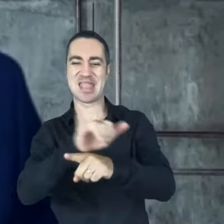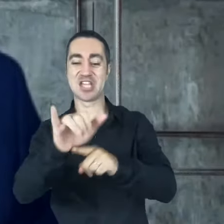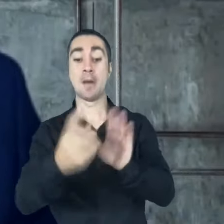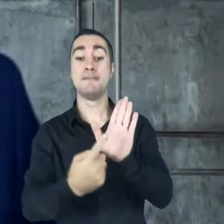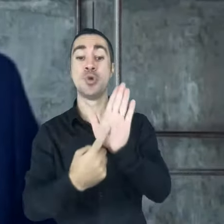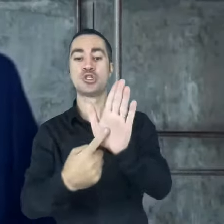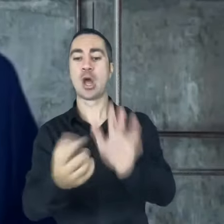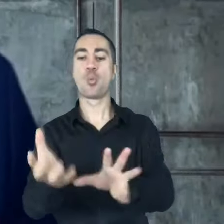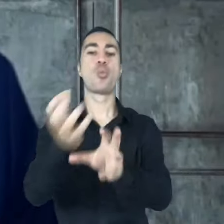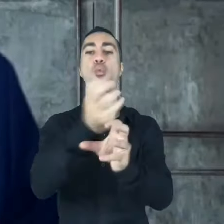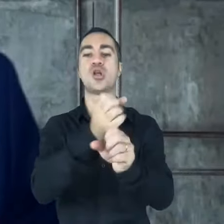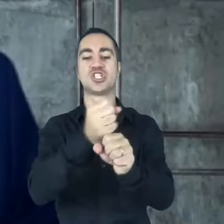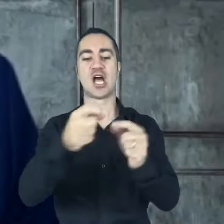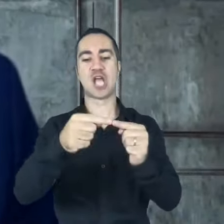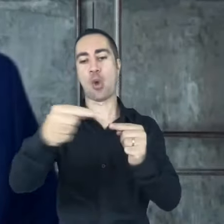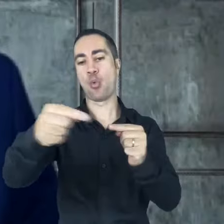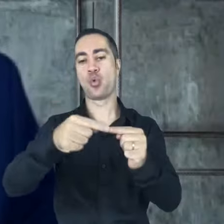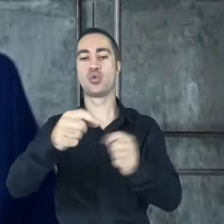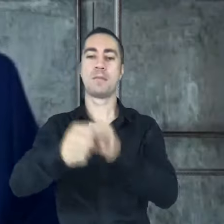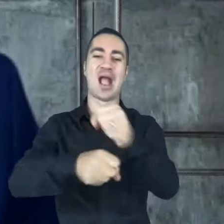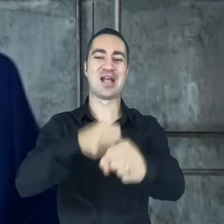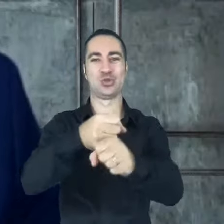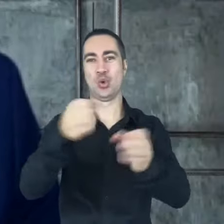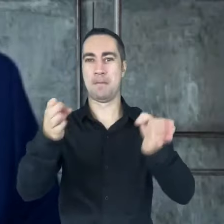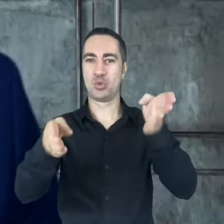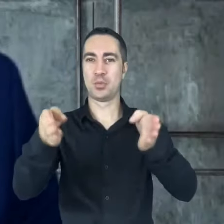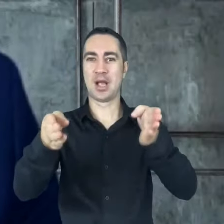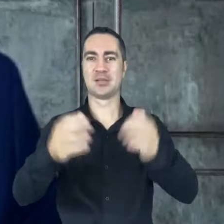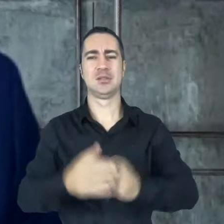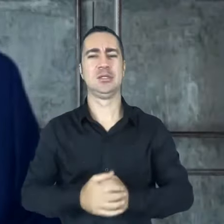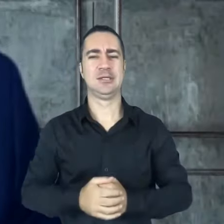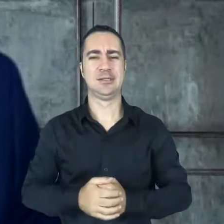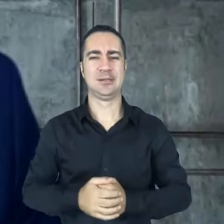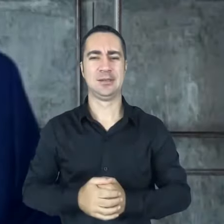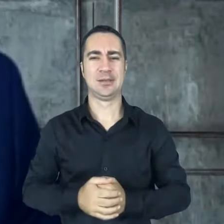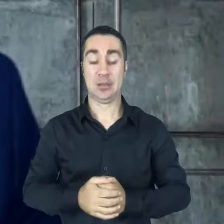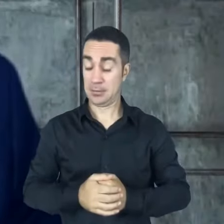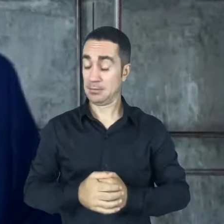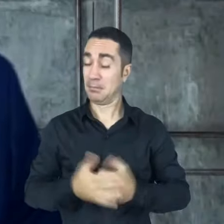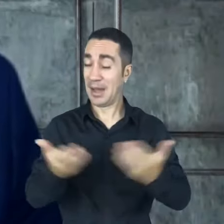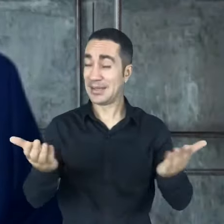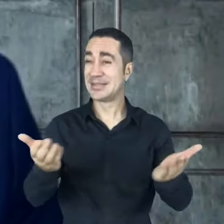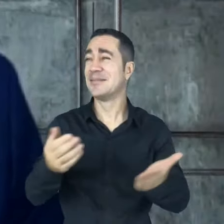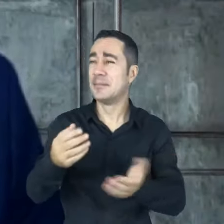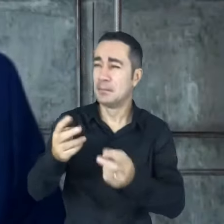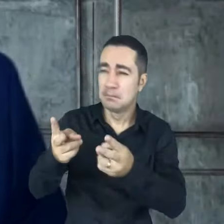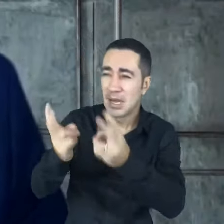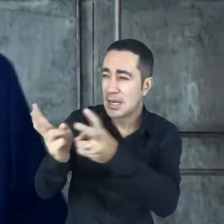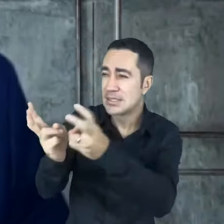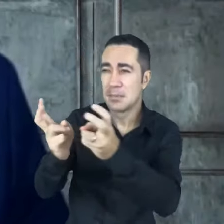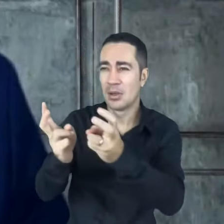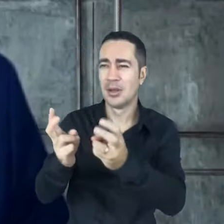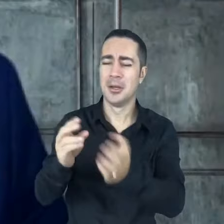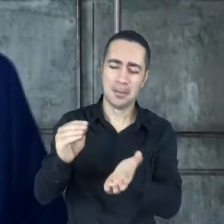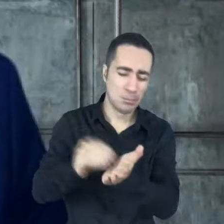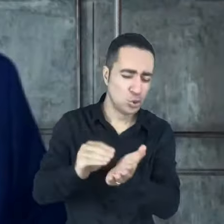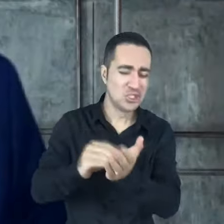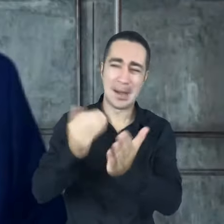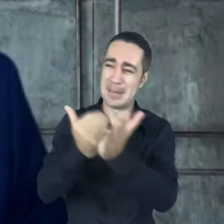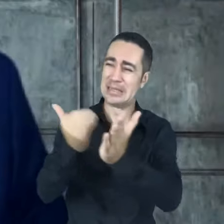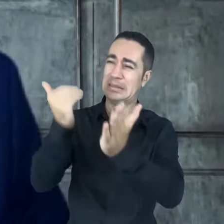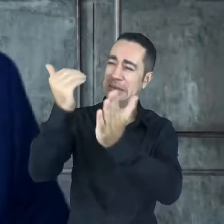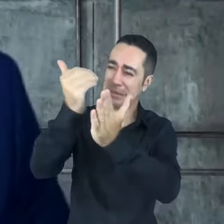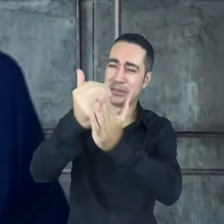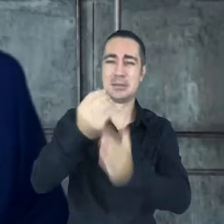pergunta, por isso que eu falei disso, é que, claro, fica o gostinho de que a gente poderia ter chegado no e-mail, né? Fica esse gostinho, sem